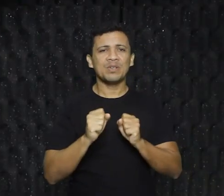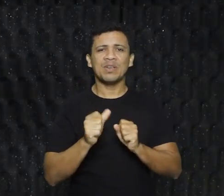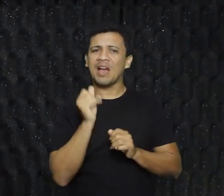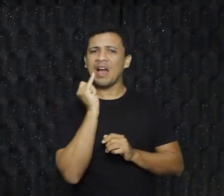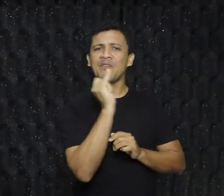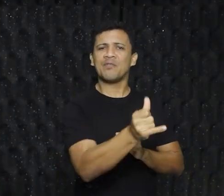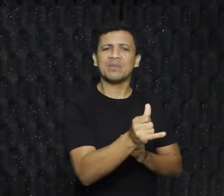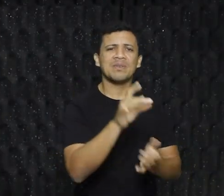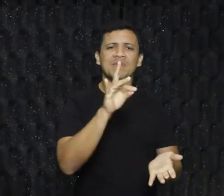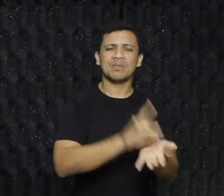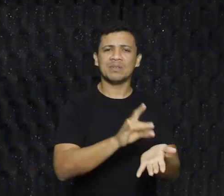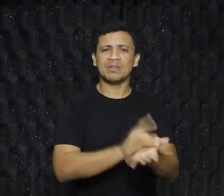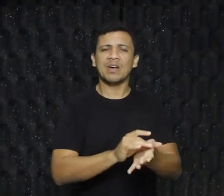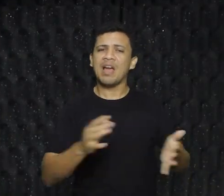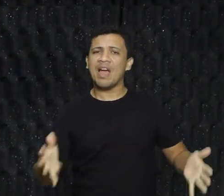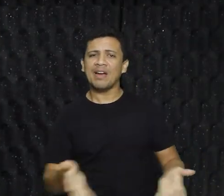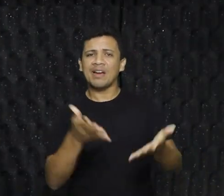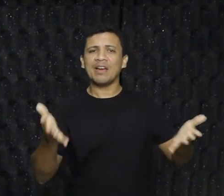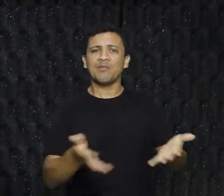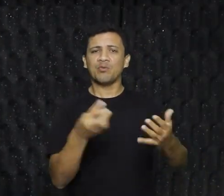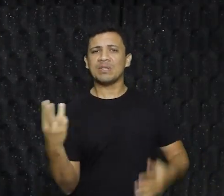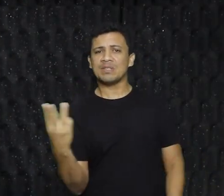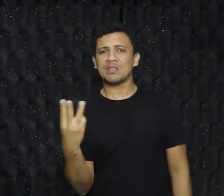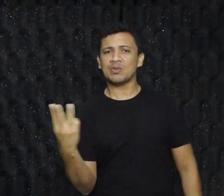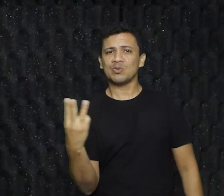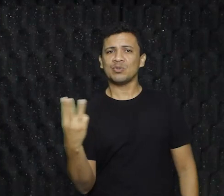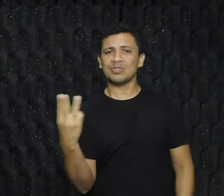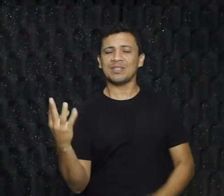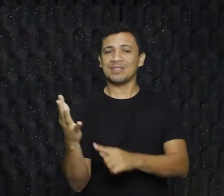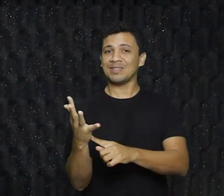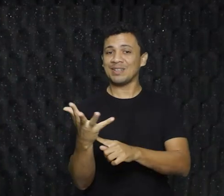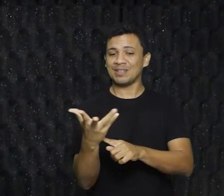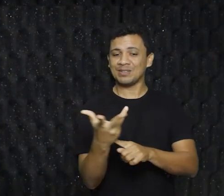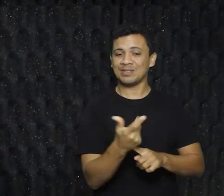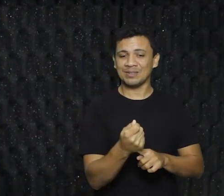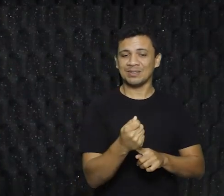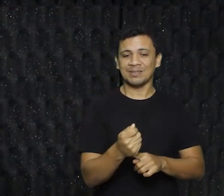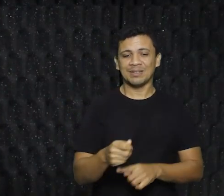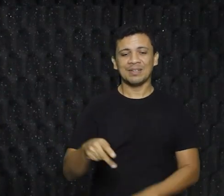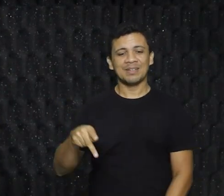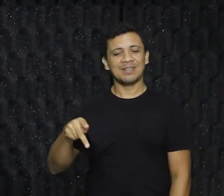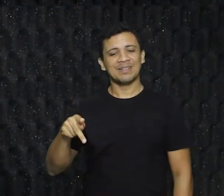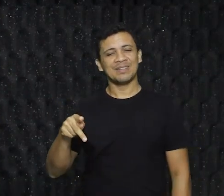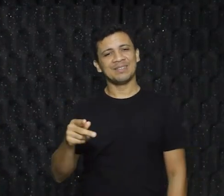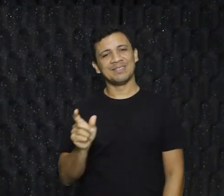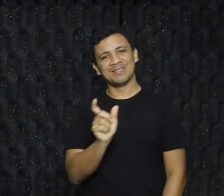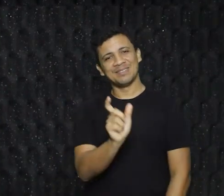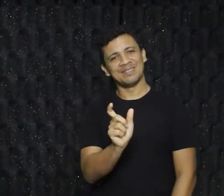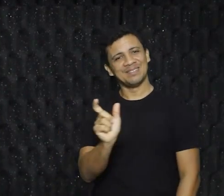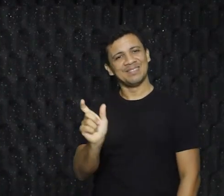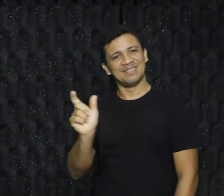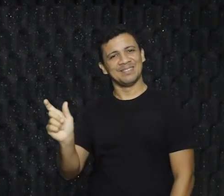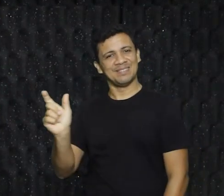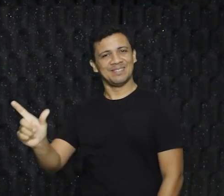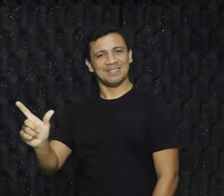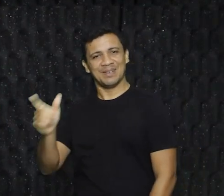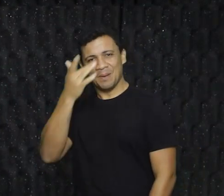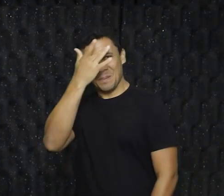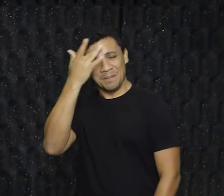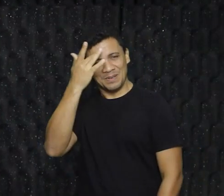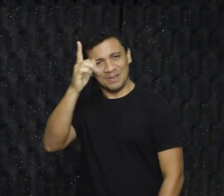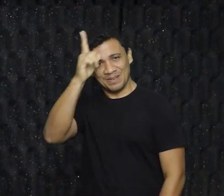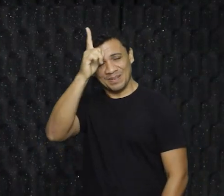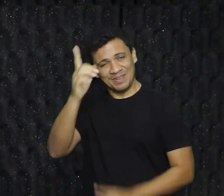as influências e motivação desses três artistas, fala rápido, Kirchner, Eckel e o Rottluff, eles trabalham com